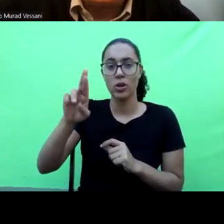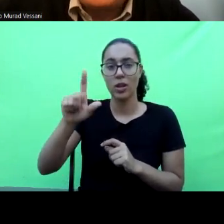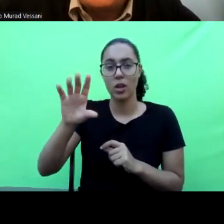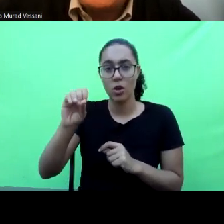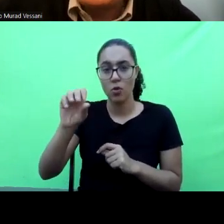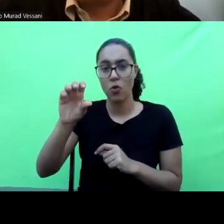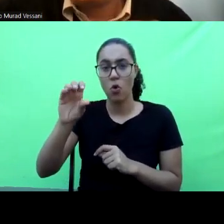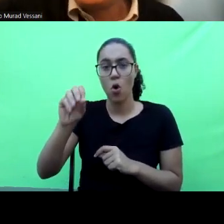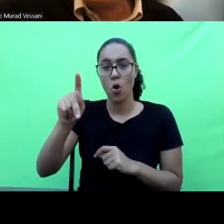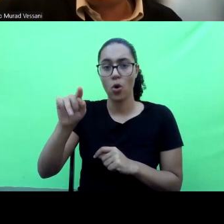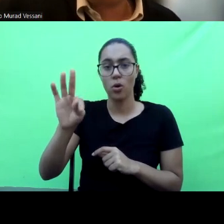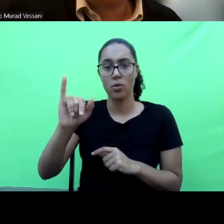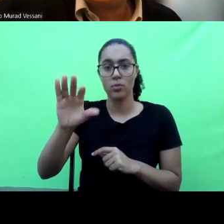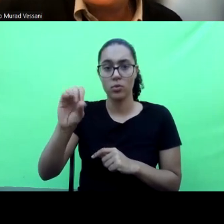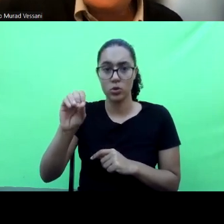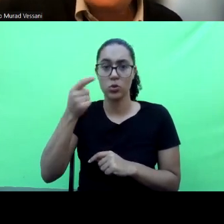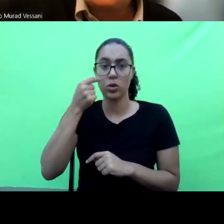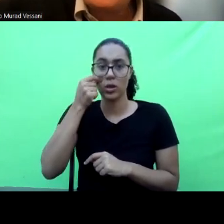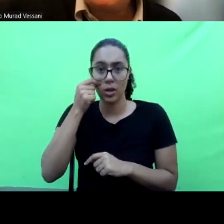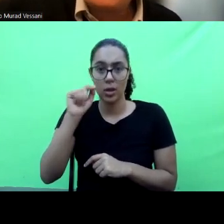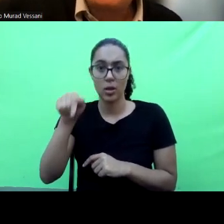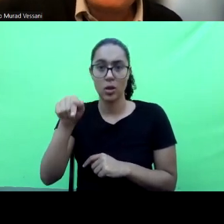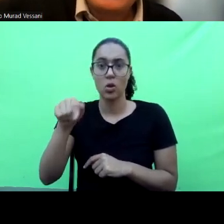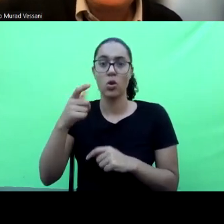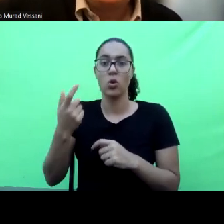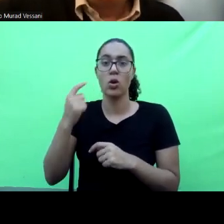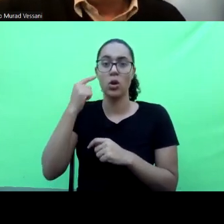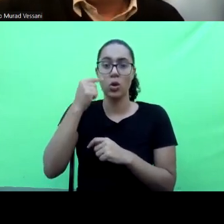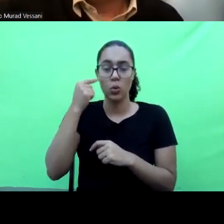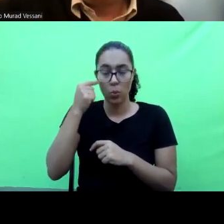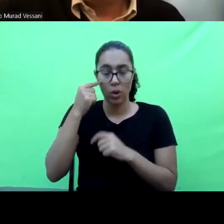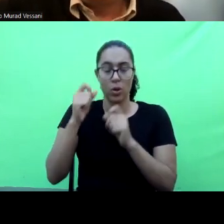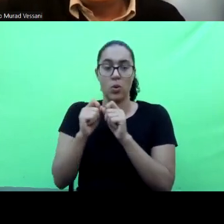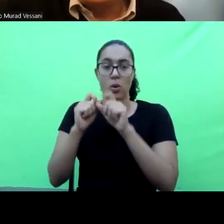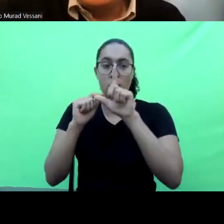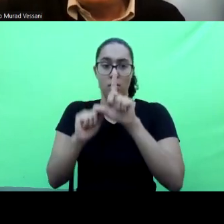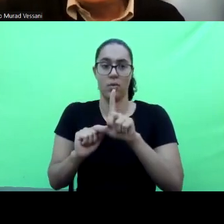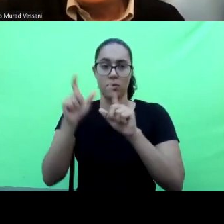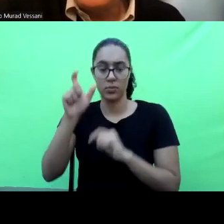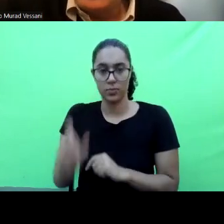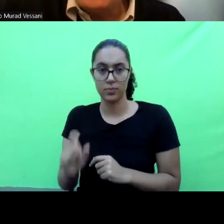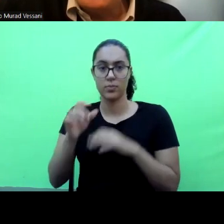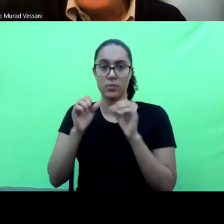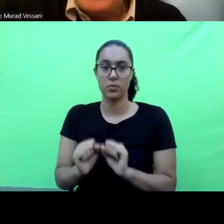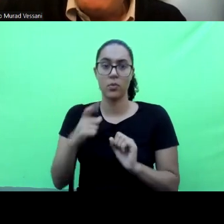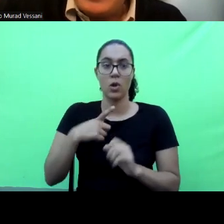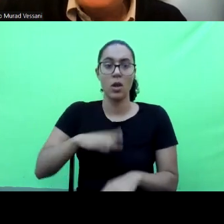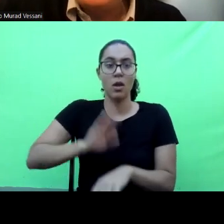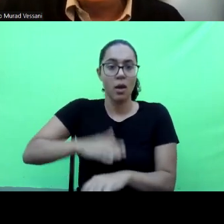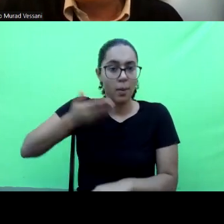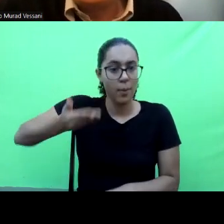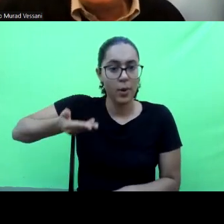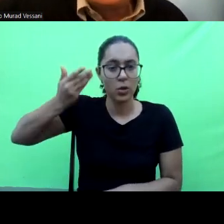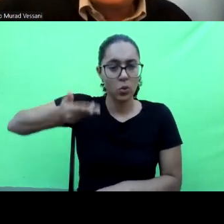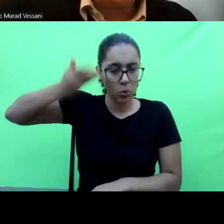na presença da anatomia do ângulo de drenagem aberto, né? O paciente pode ter a pressão do olho